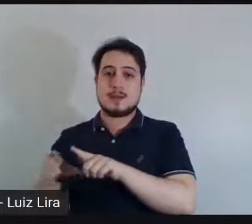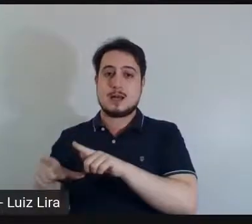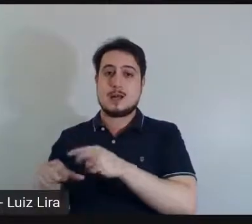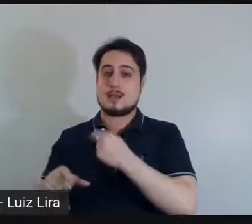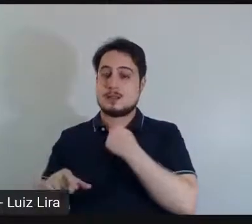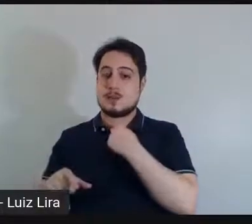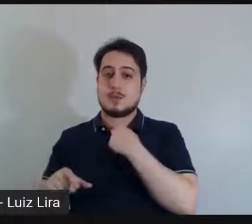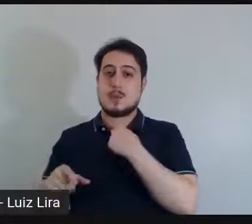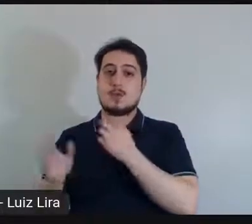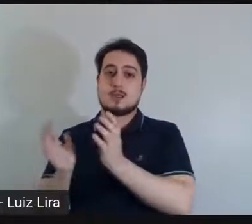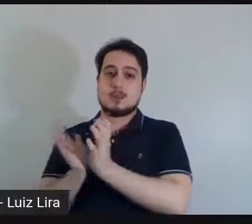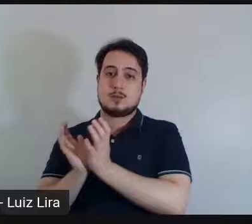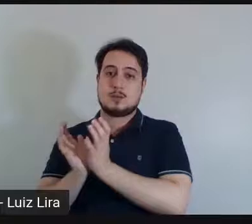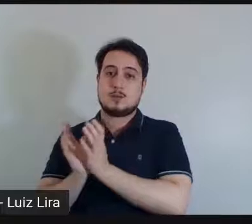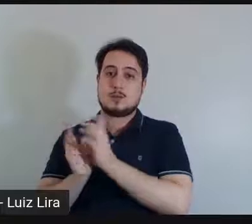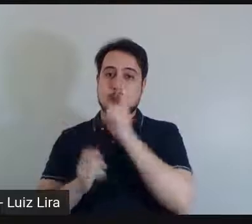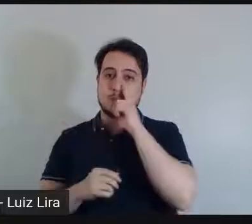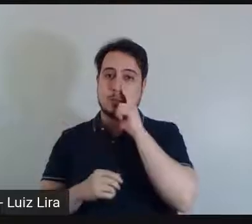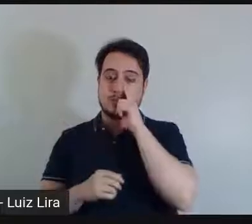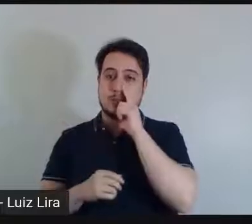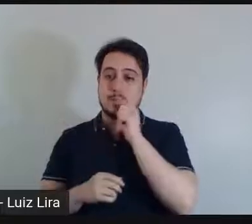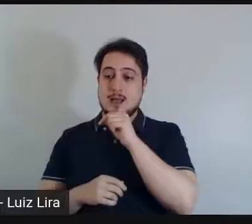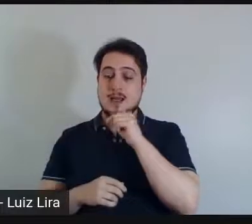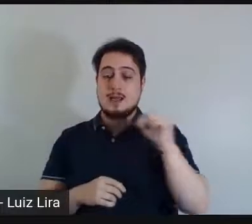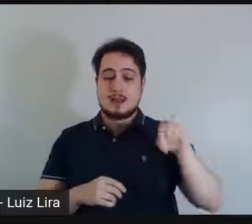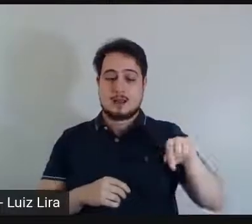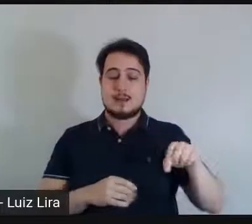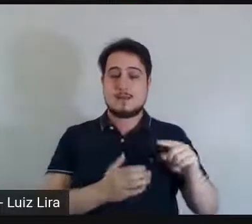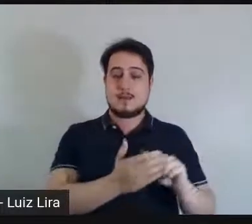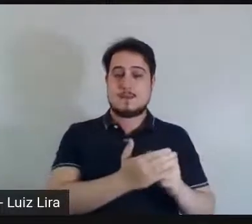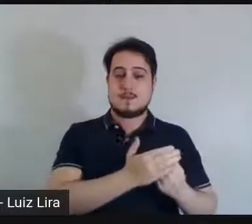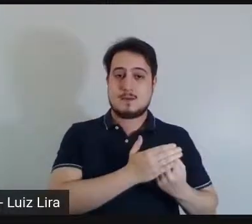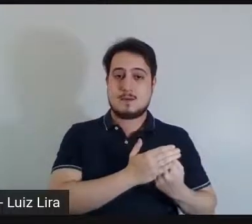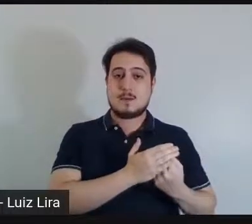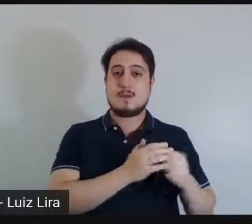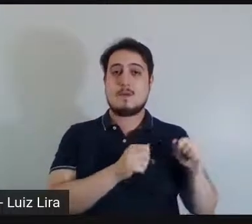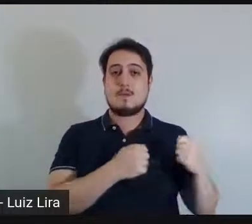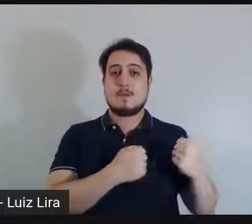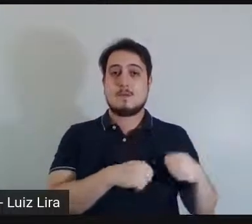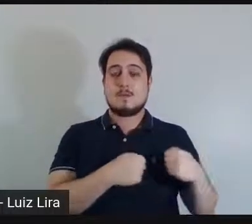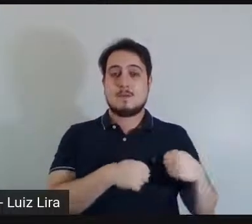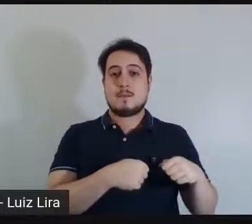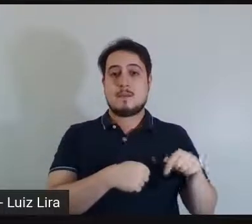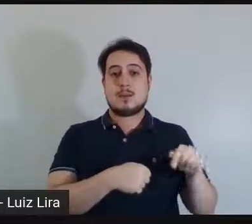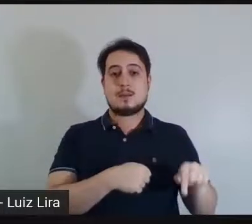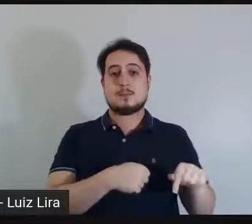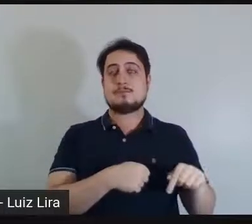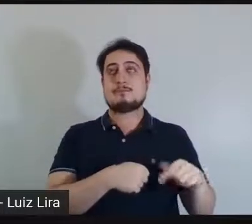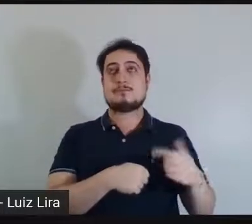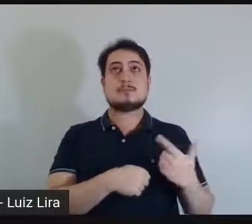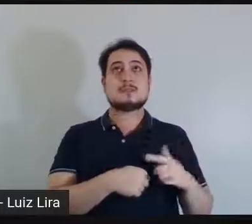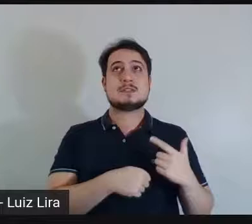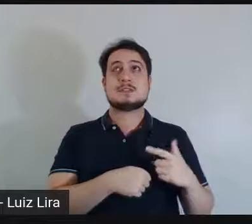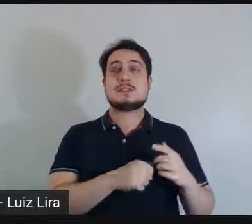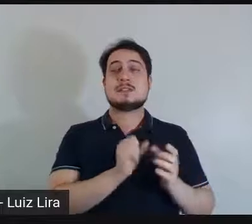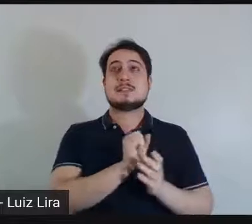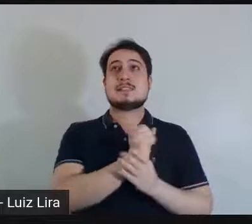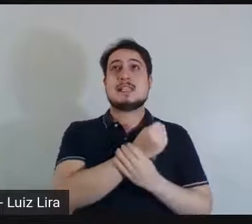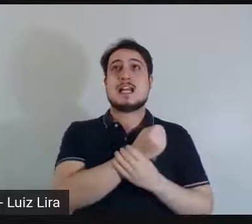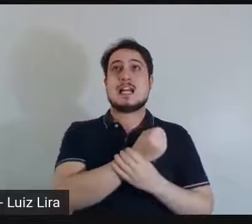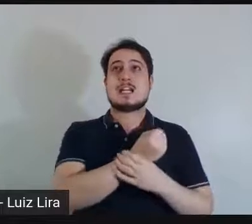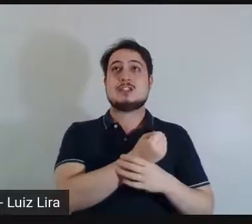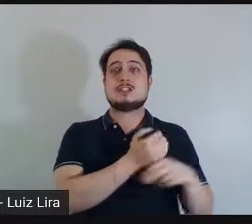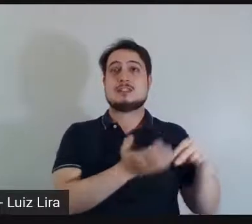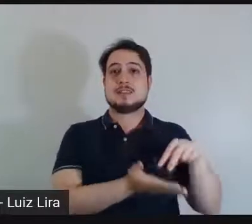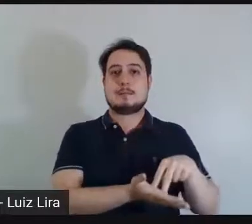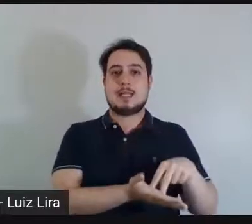do grupo de risco. Esse que está afastado, necessariamente, ele não tem a garantia à